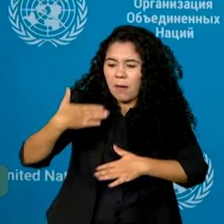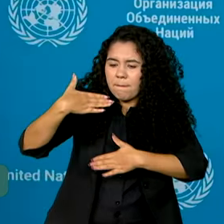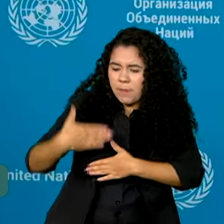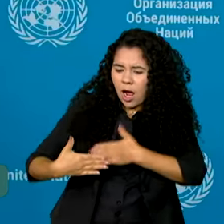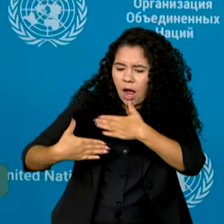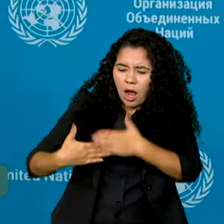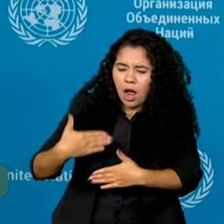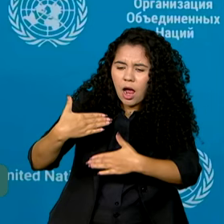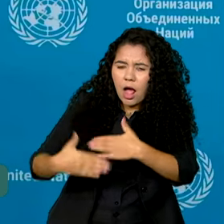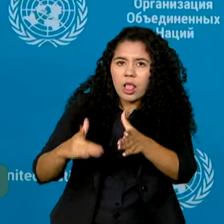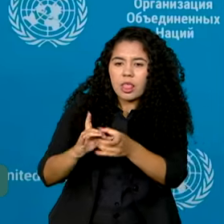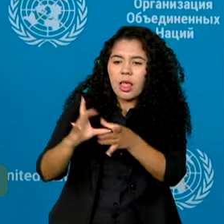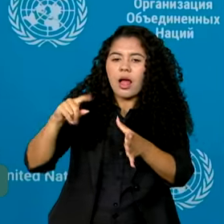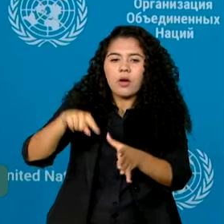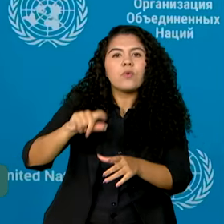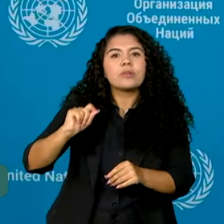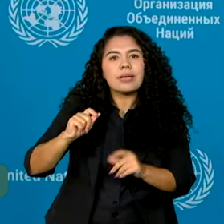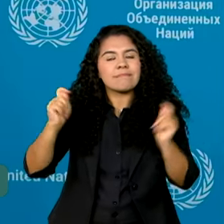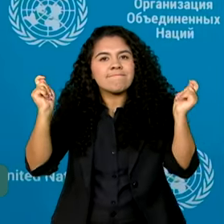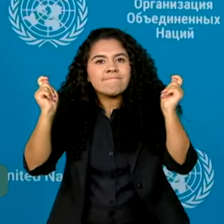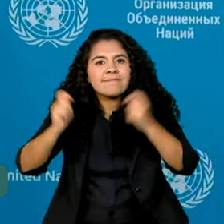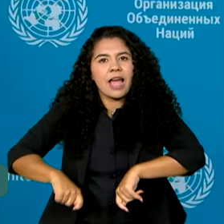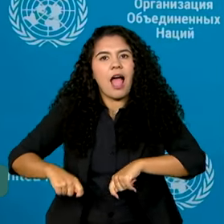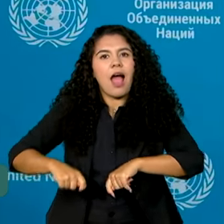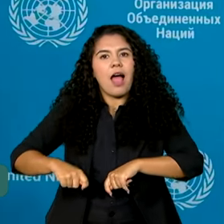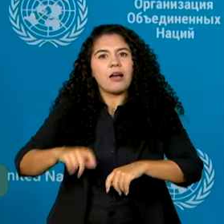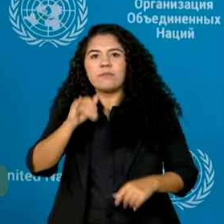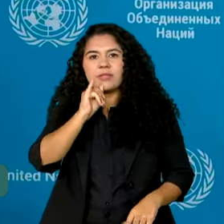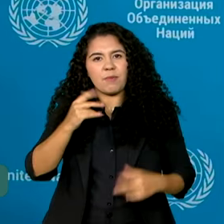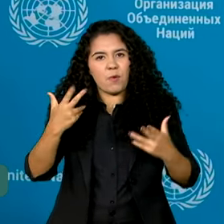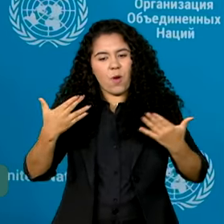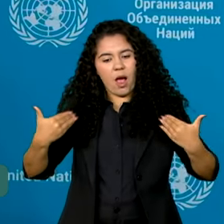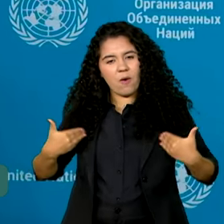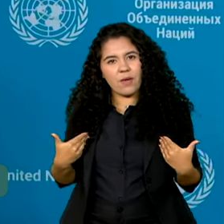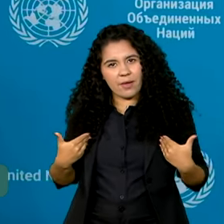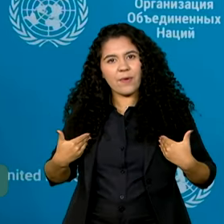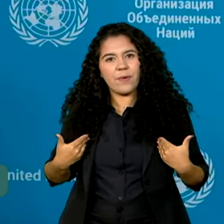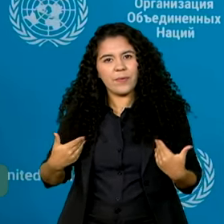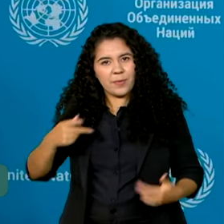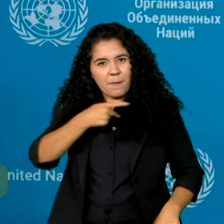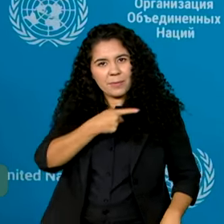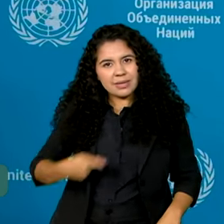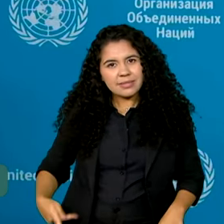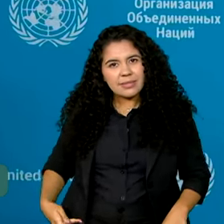democrático é que um metalúrgico pode chegar à presidência de um país que é a oitava economia do mundo.